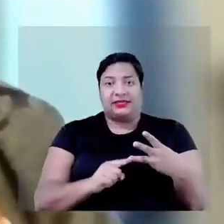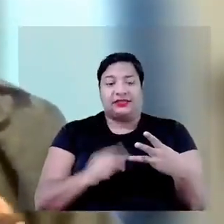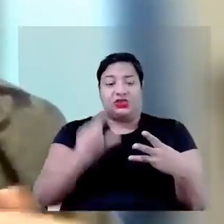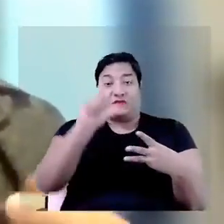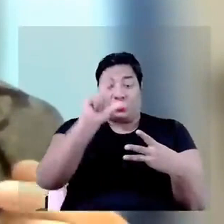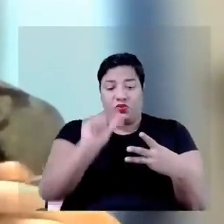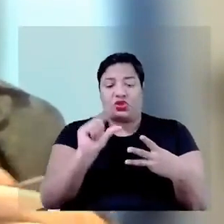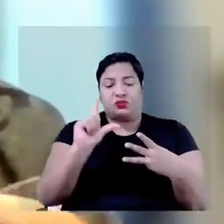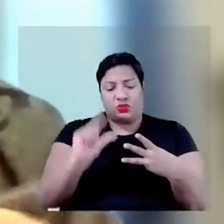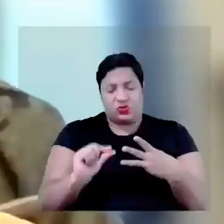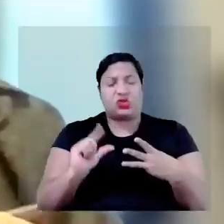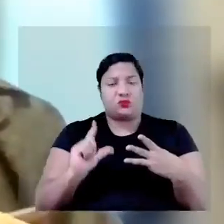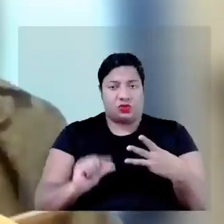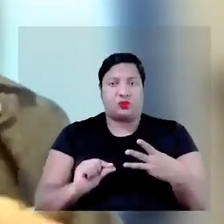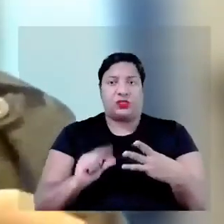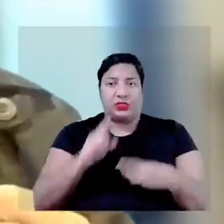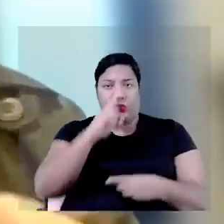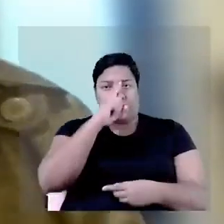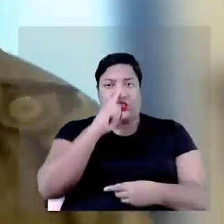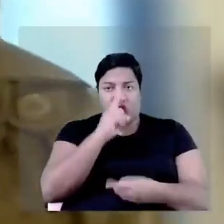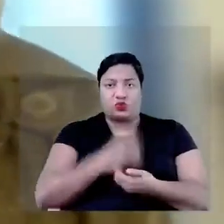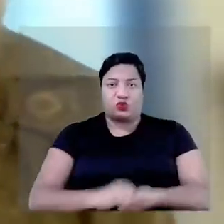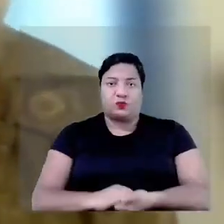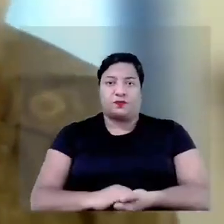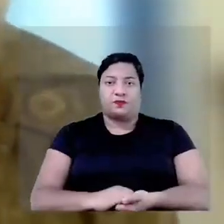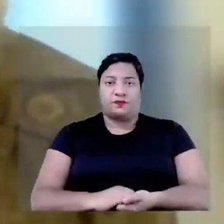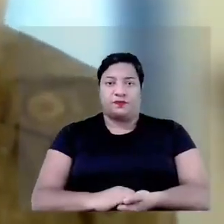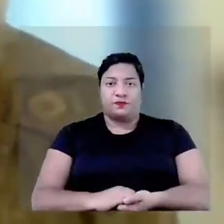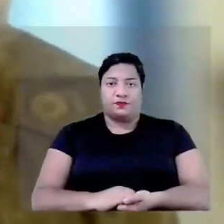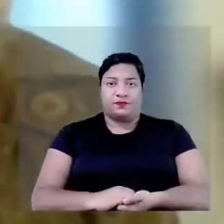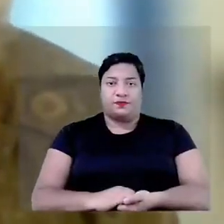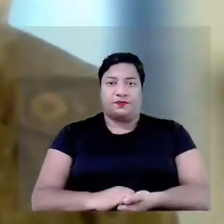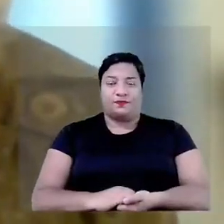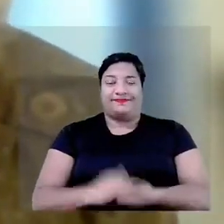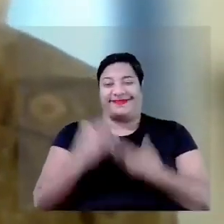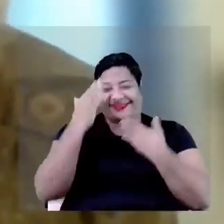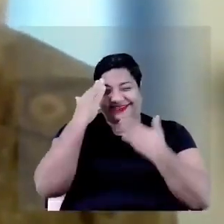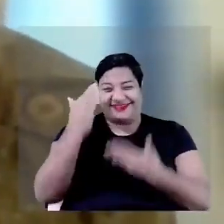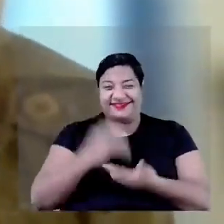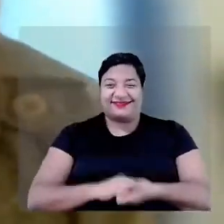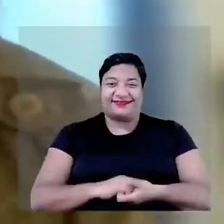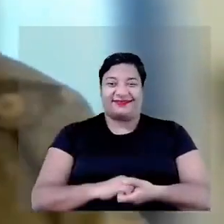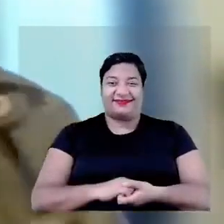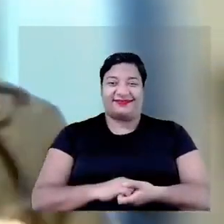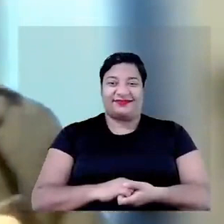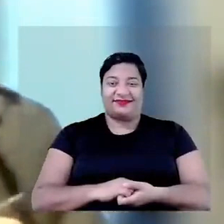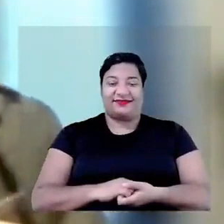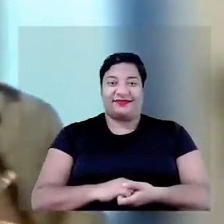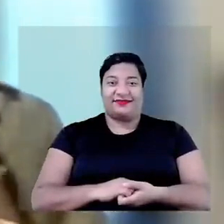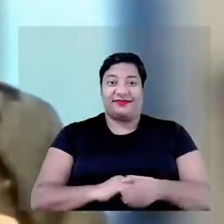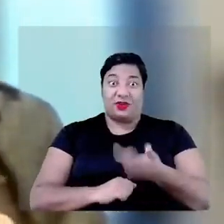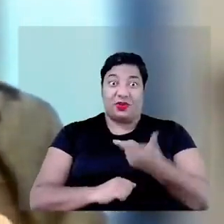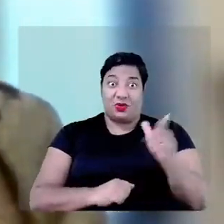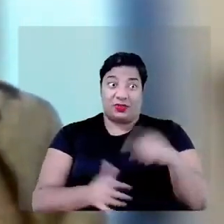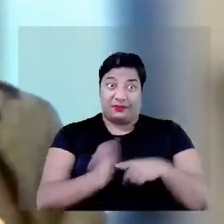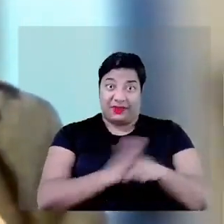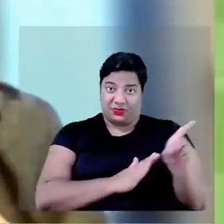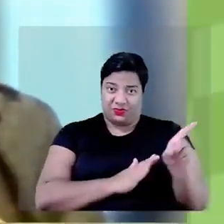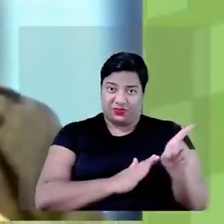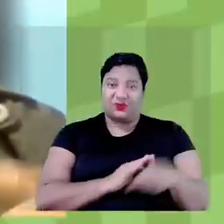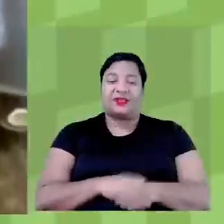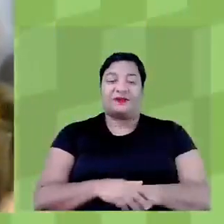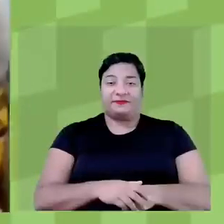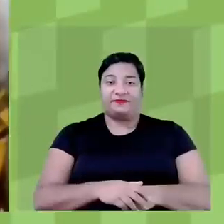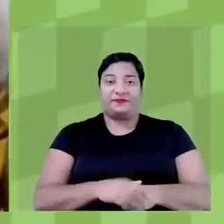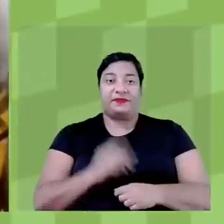diminuir o risco. Ok, muito obrigada. Então vamos lá, eu vou para a pergunta número 2. Cíntia Hiromi